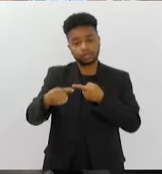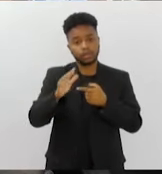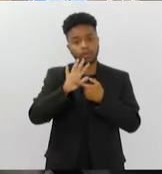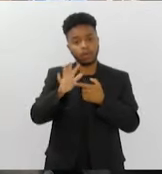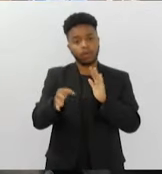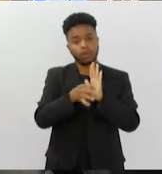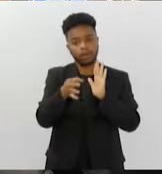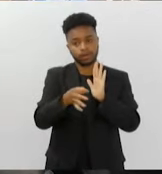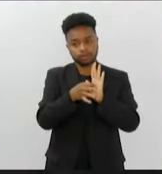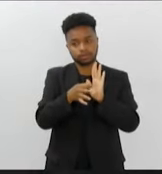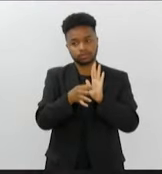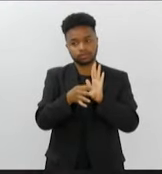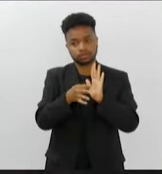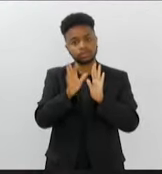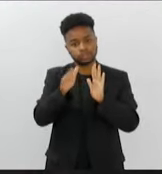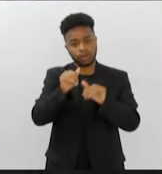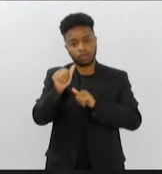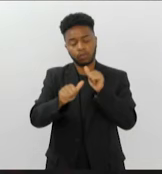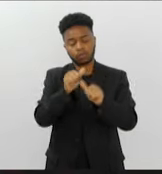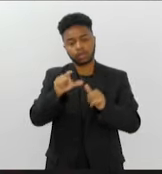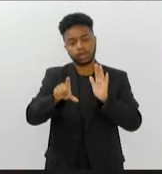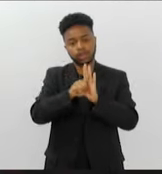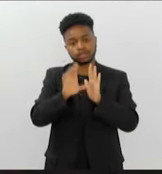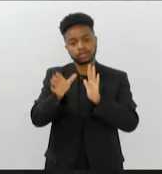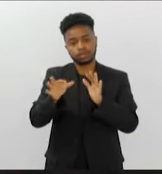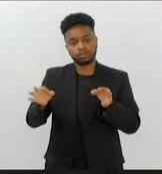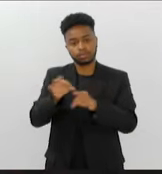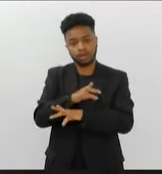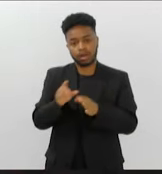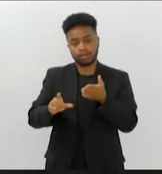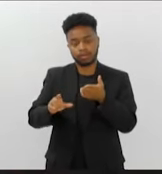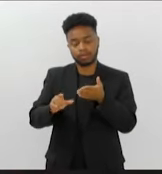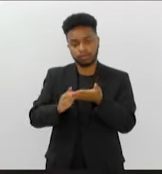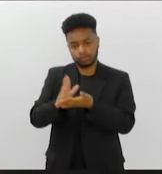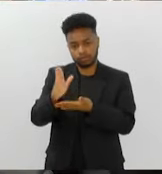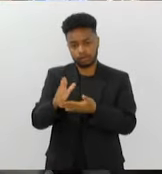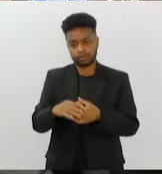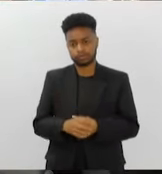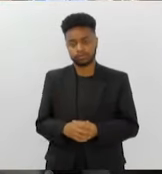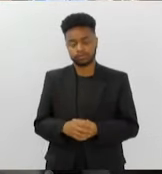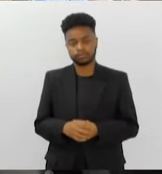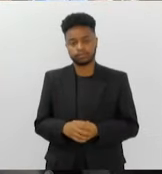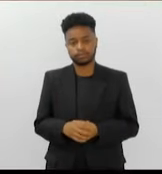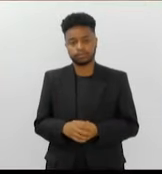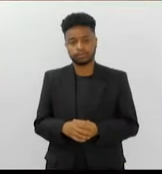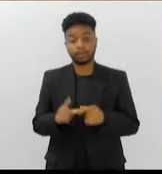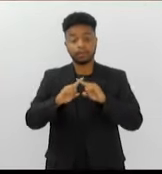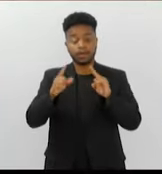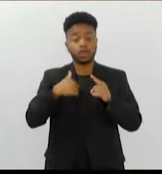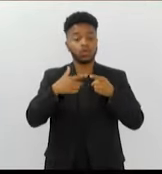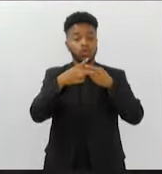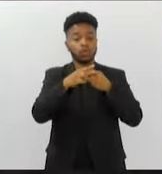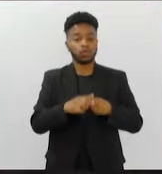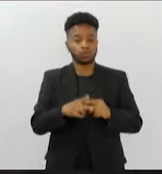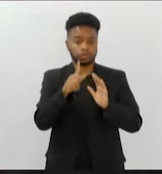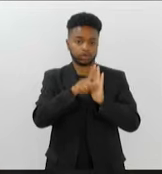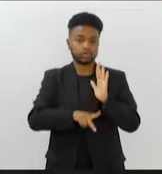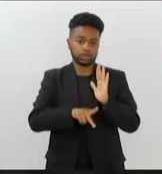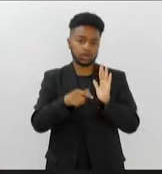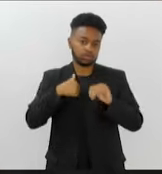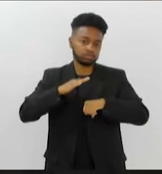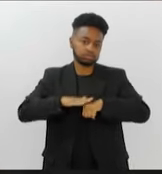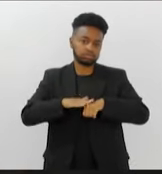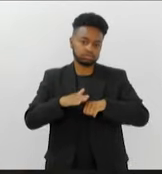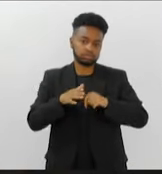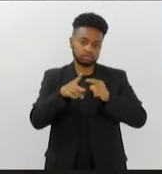parecer, então, já alterando a lei aprovada. Então a presidência... Não, mas eu ajusto, o projeto. Depois ele vai